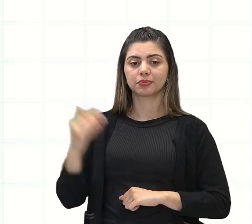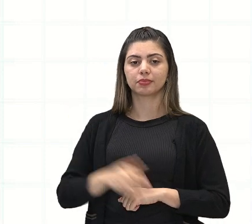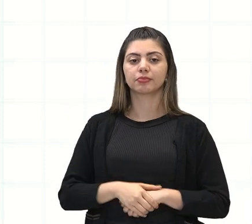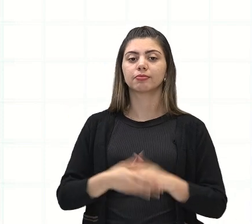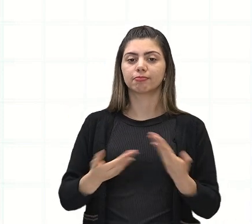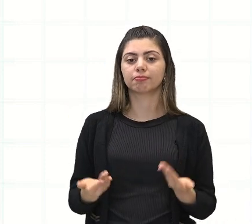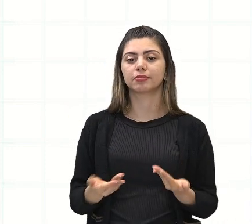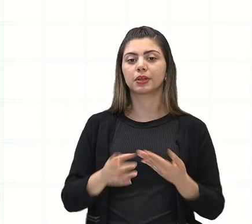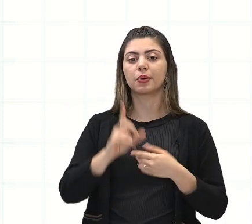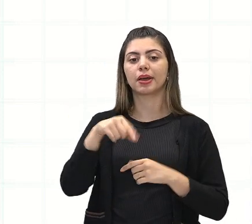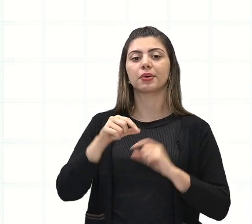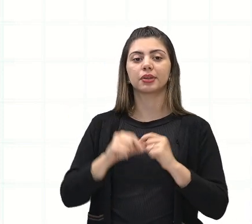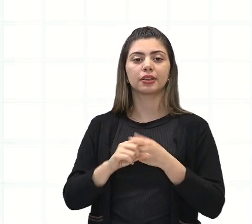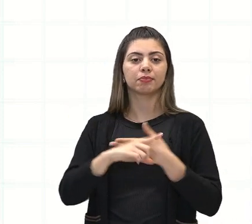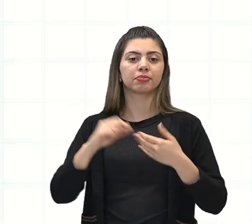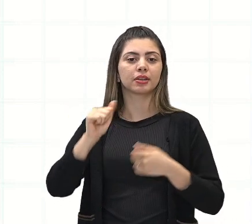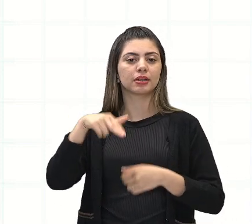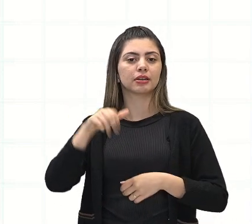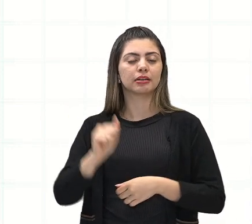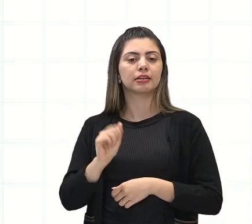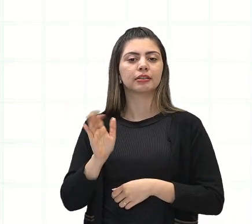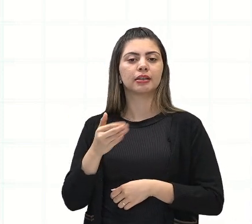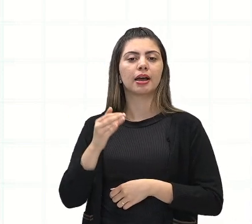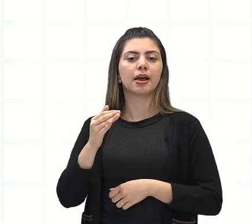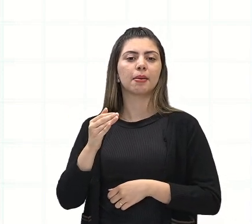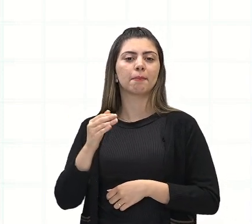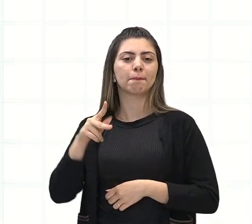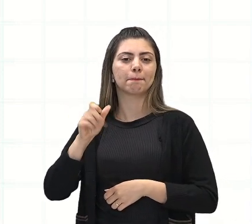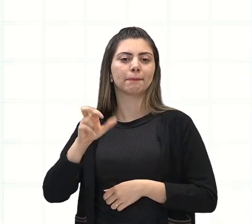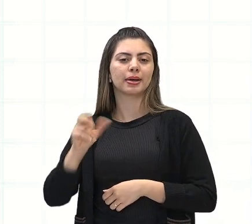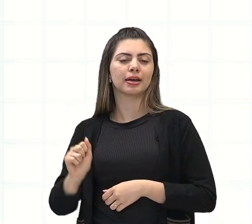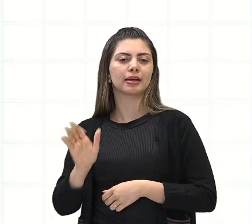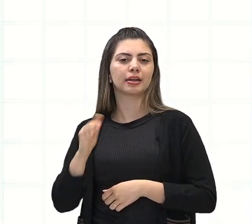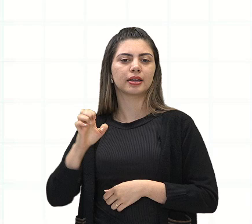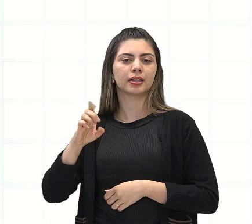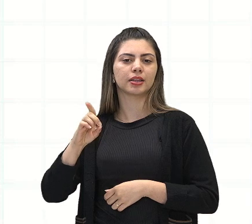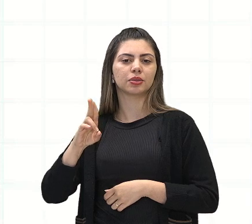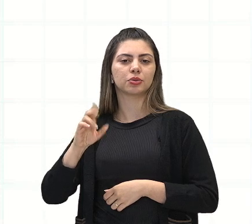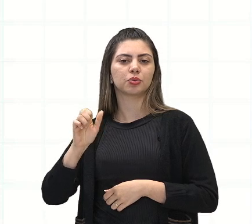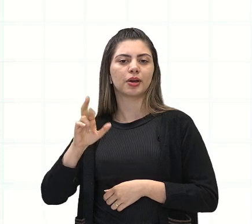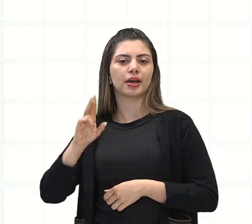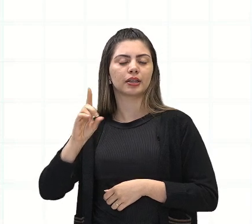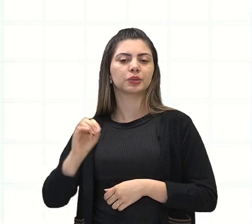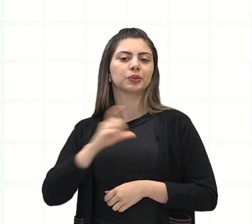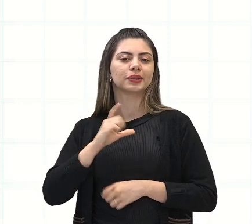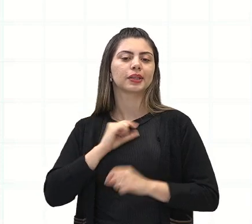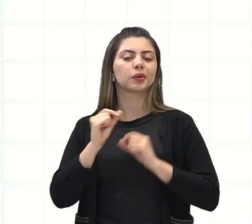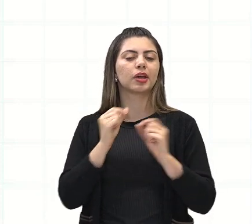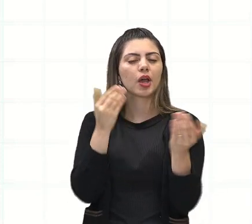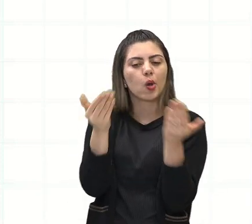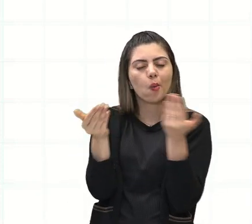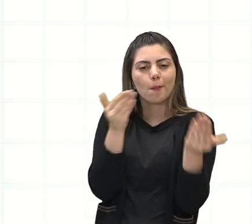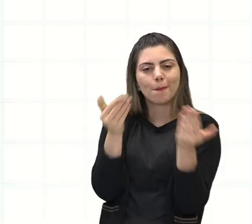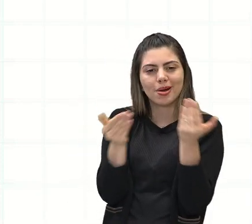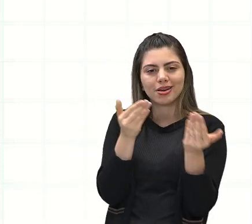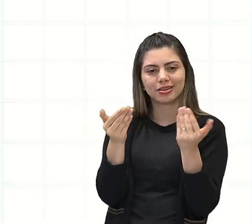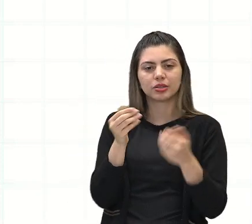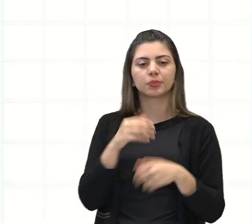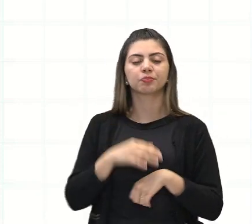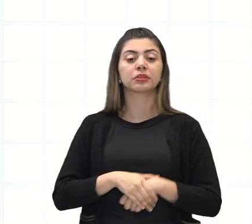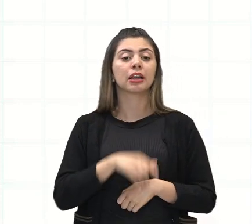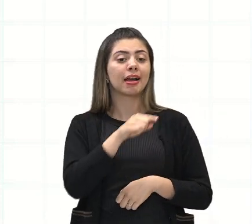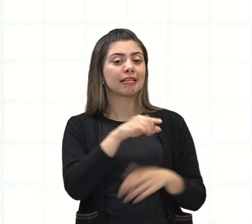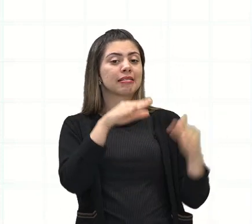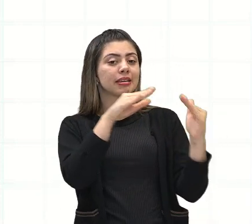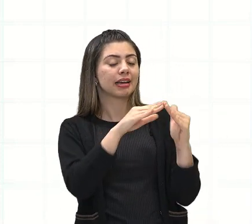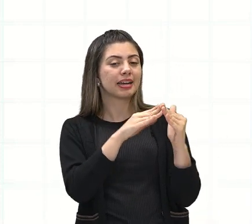Ana para Eduardo, Ana Martins Marques, em que a gente tem várias comparações. Como se casa fosse a